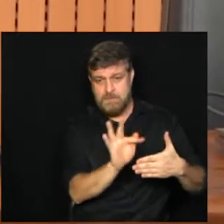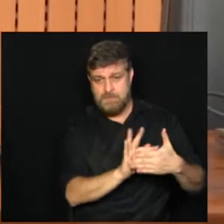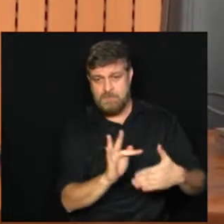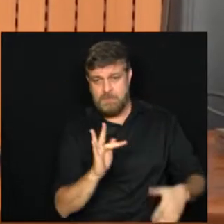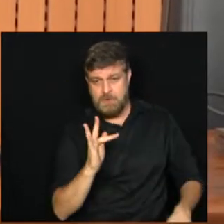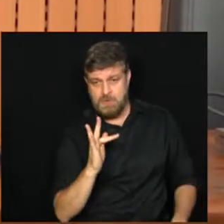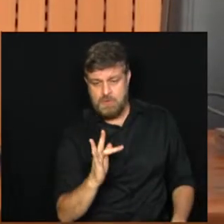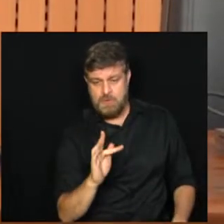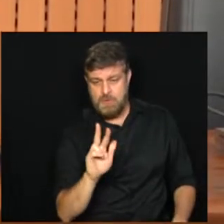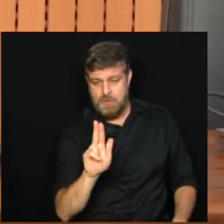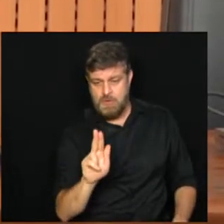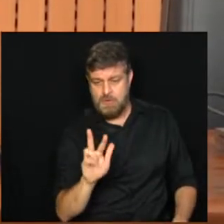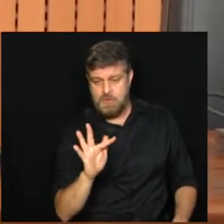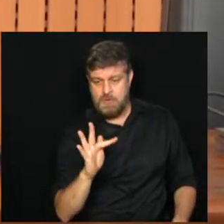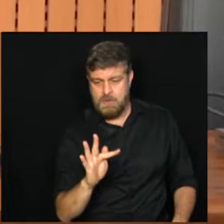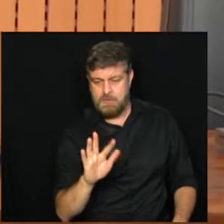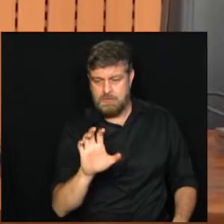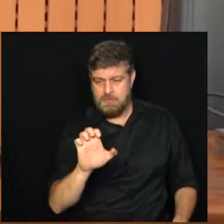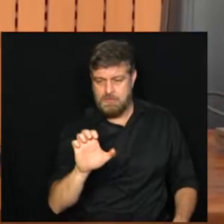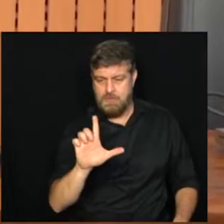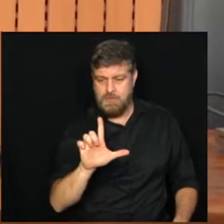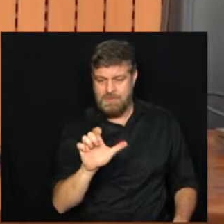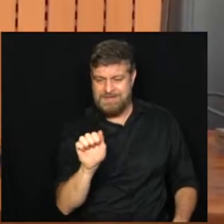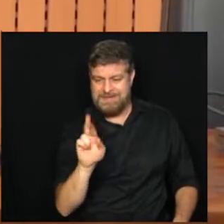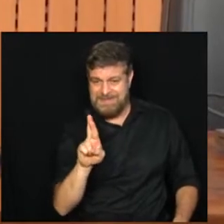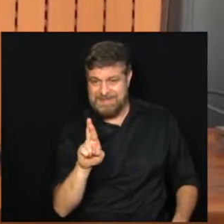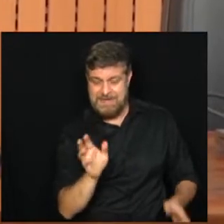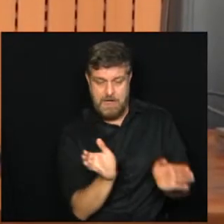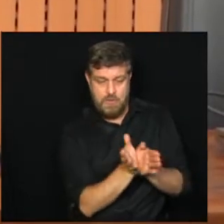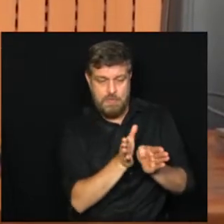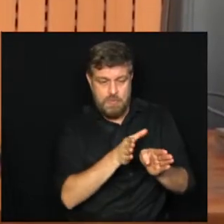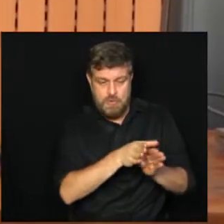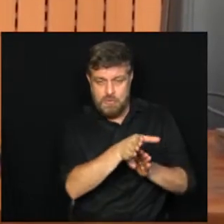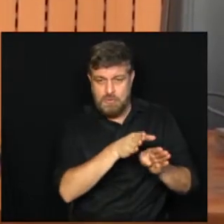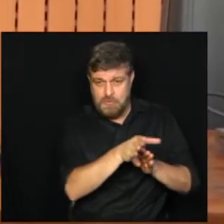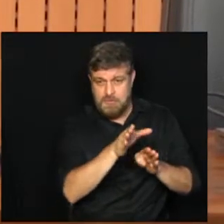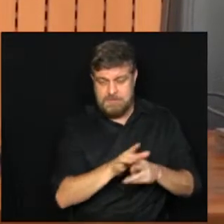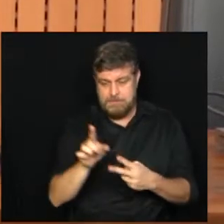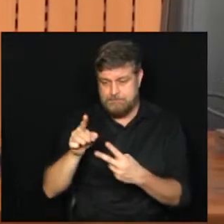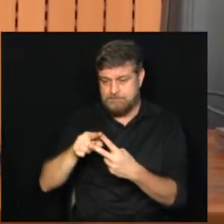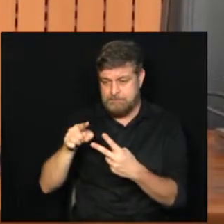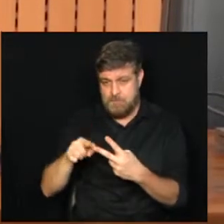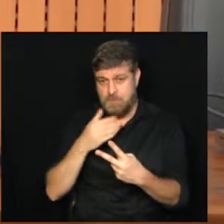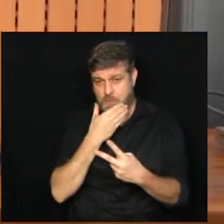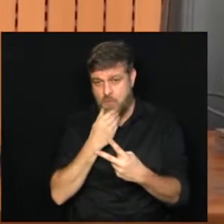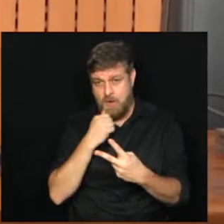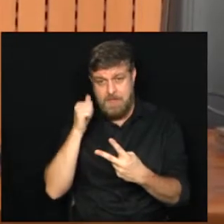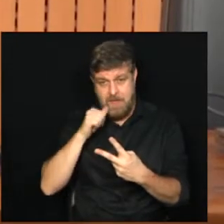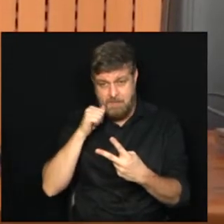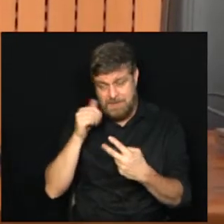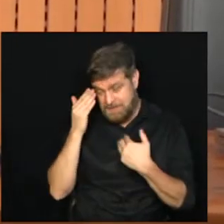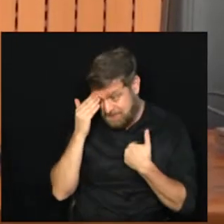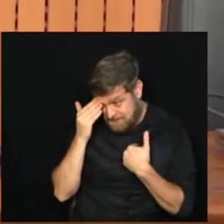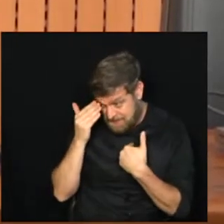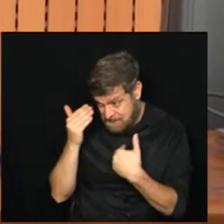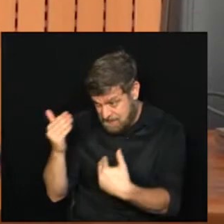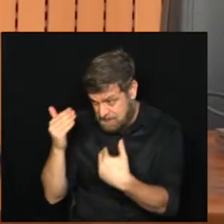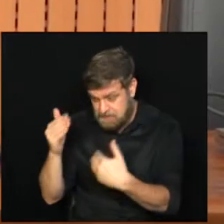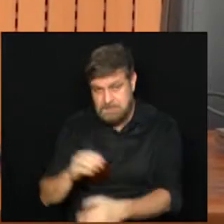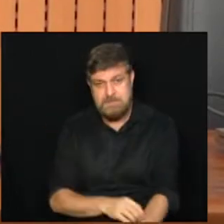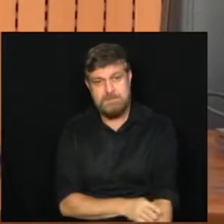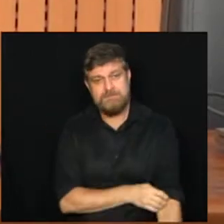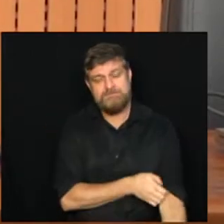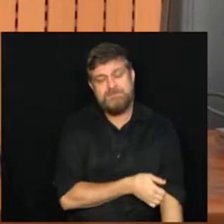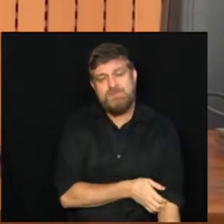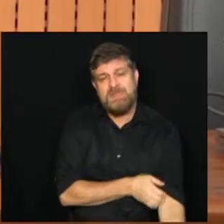região. Quero agradecer muito a presença do Ayrton e da Anália, e de pronto passar a palavra à conselheira